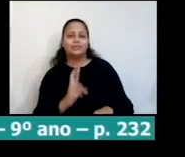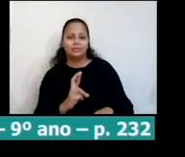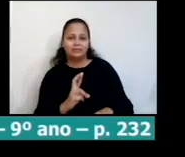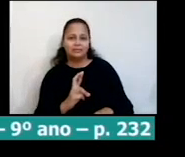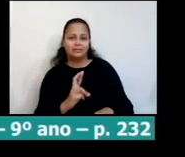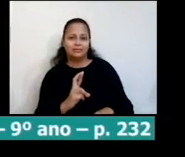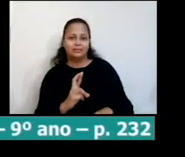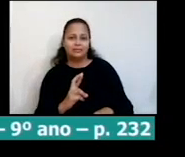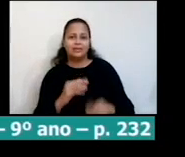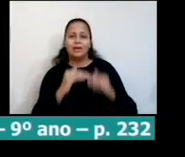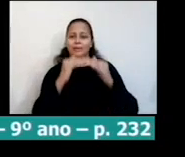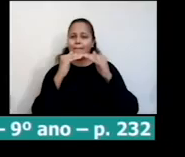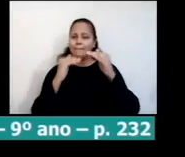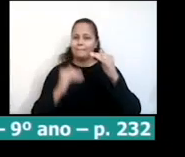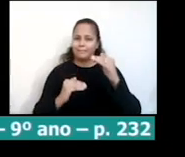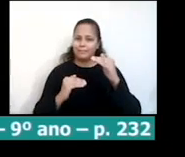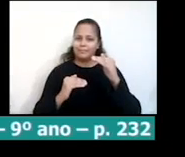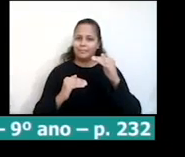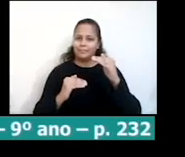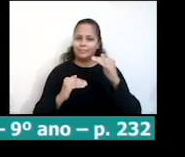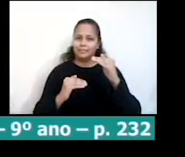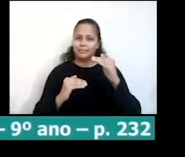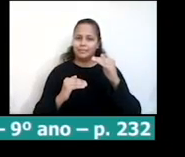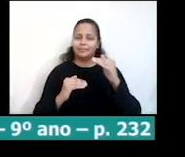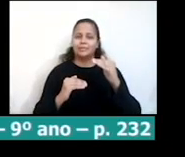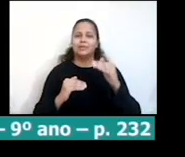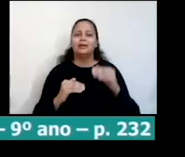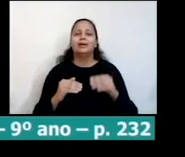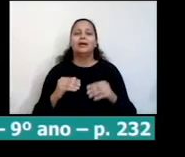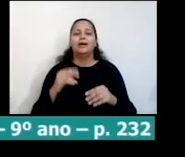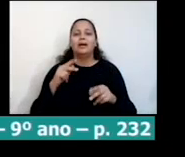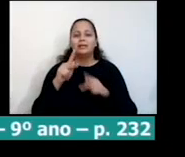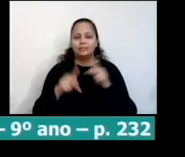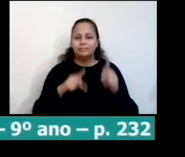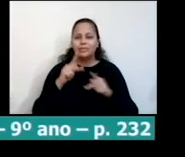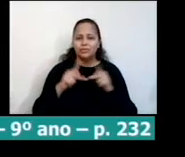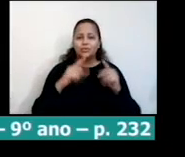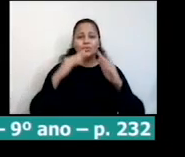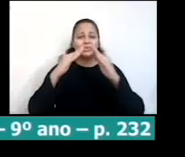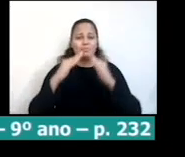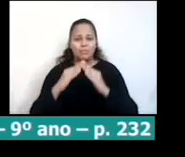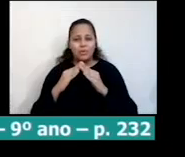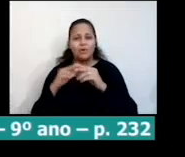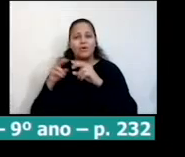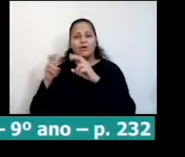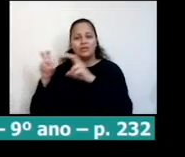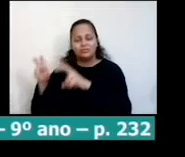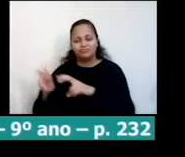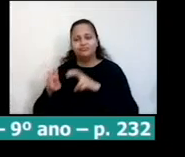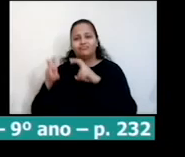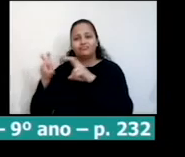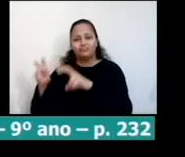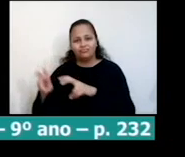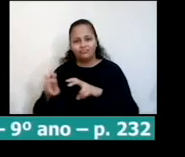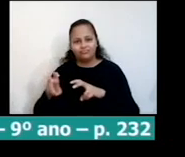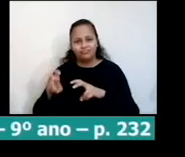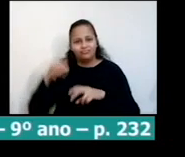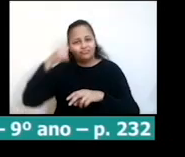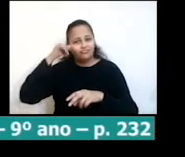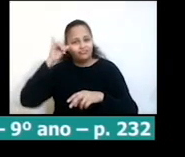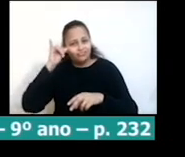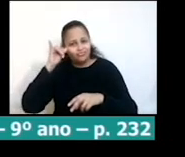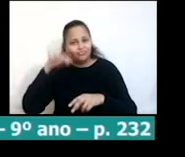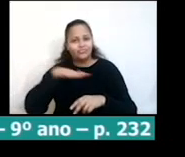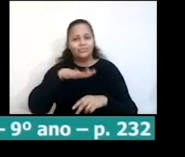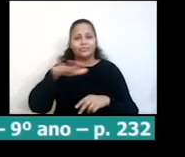seja, a boa parte da população reside aí no campo. Então, esses aí são os motivos que levam esses países a